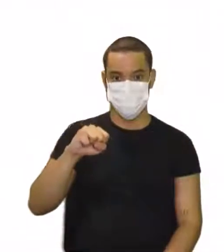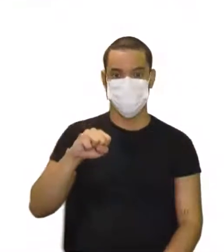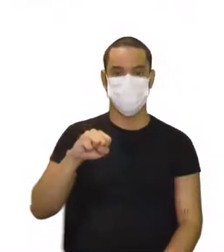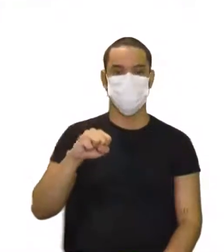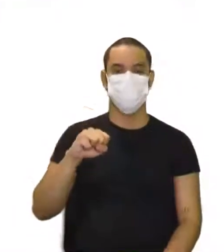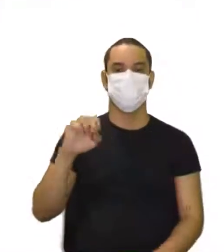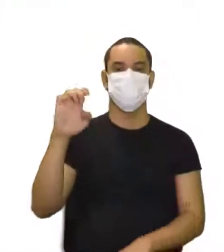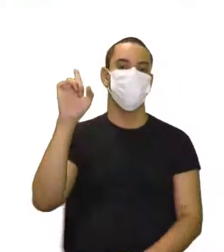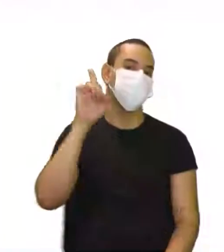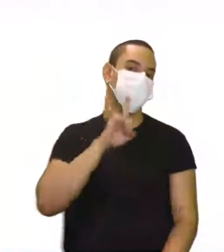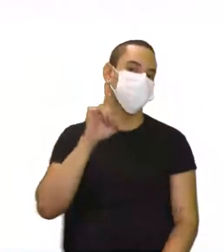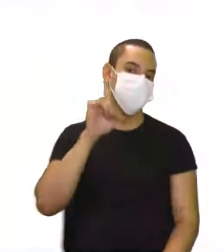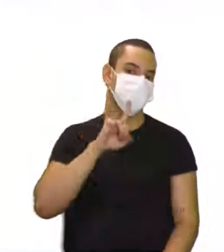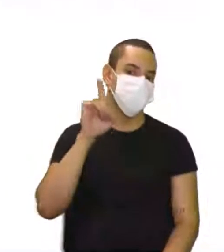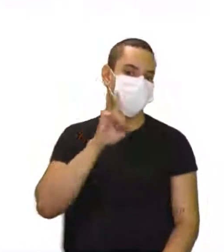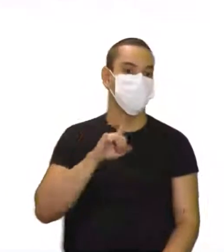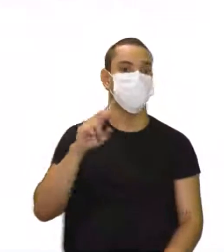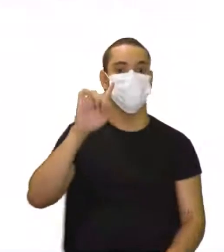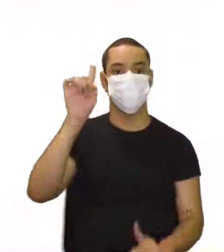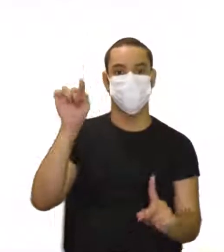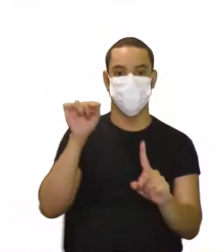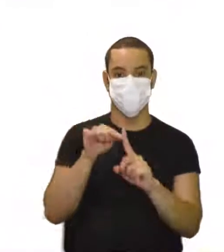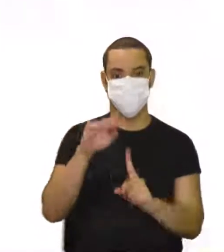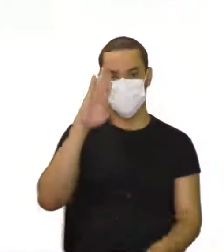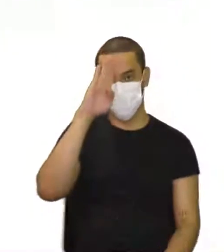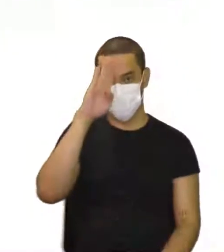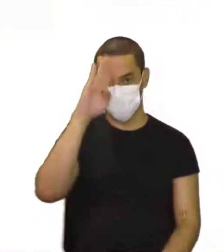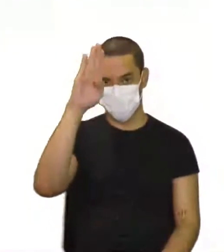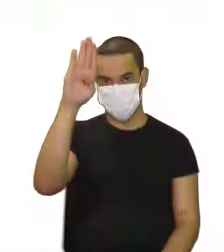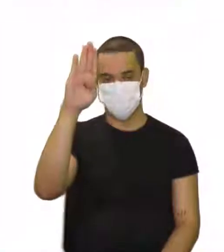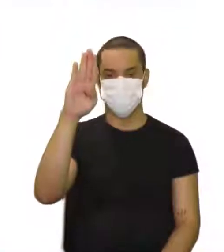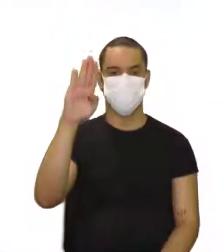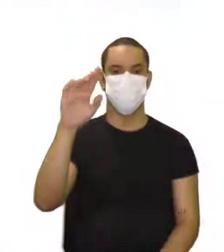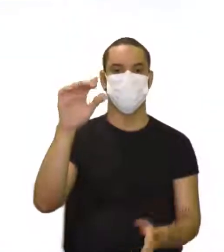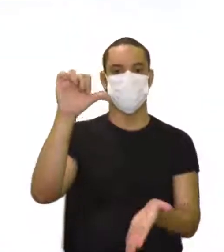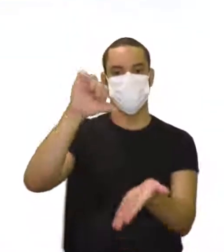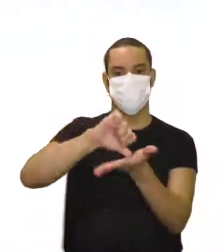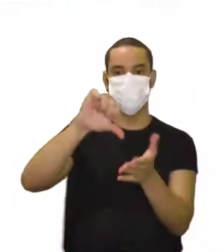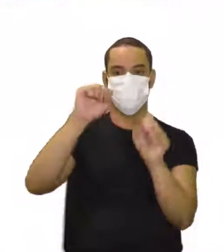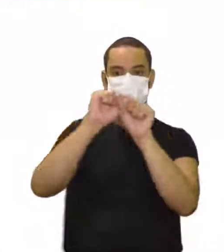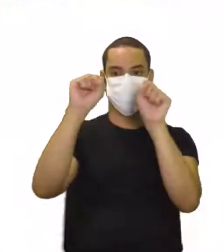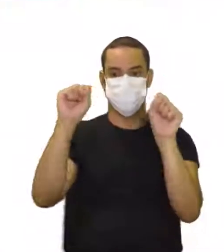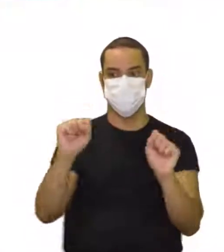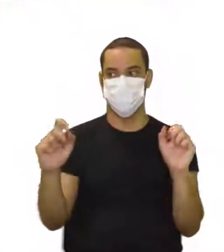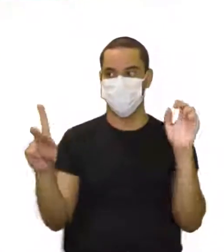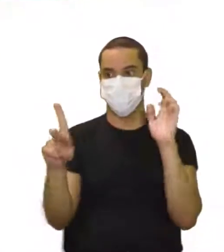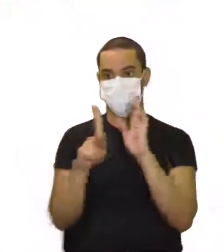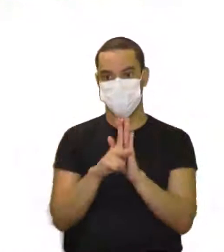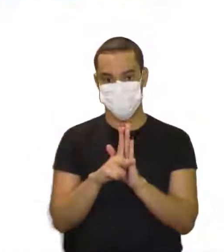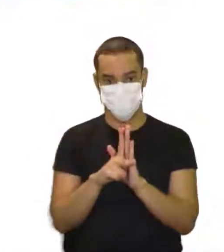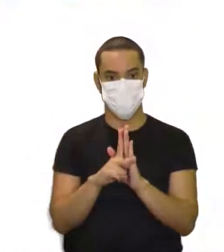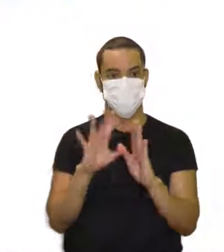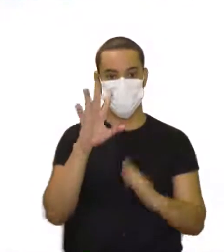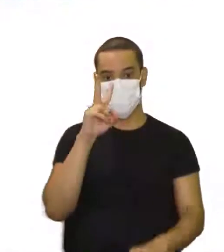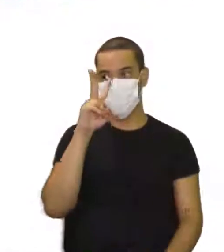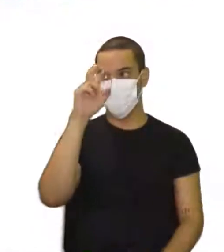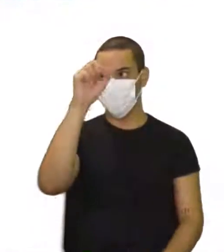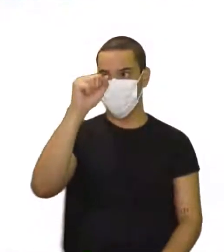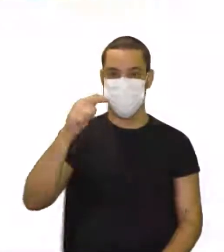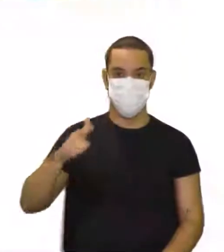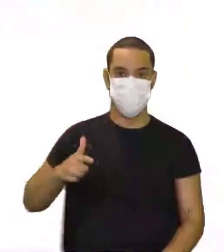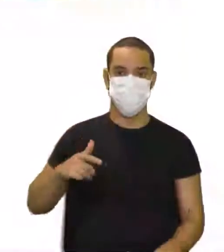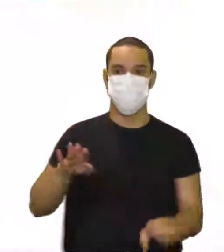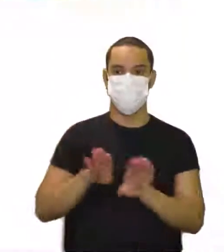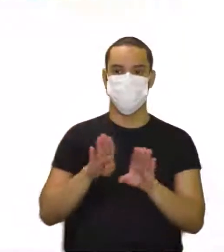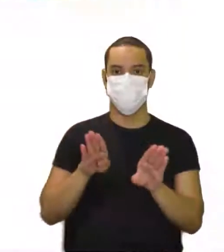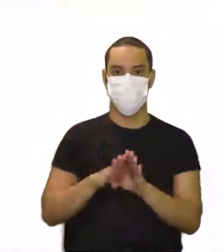América, com o objetivo de ser o principal sistema de navegação das Forças Armadas Americanas. Então, aqui é um exemplo, né?